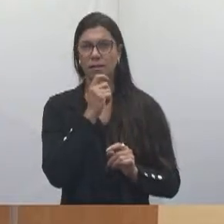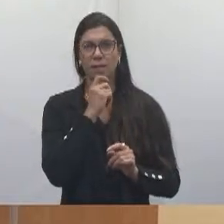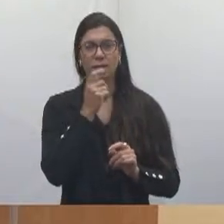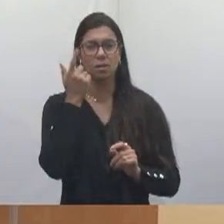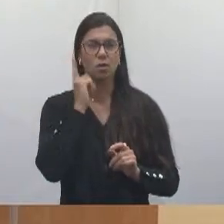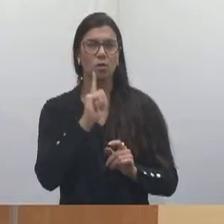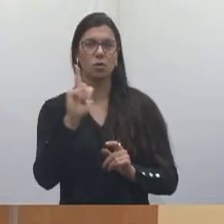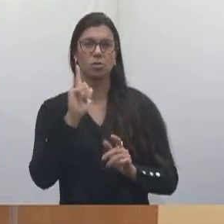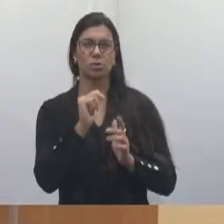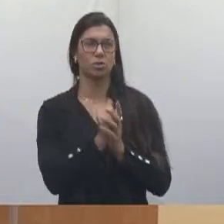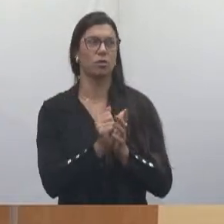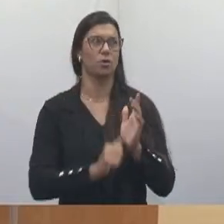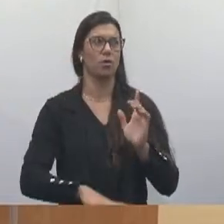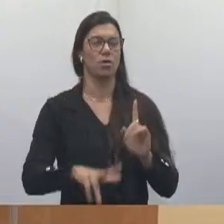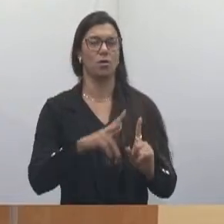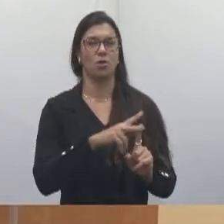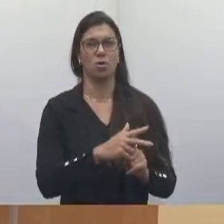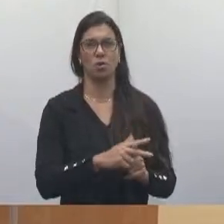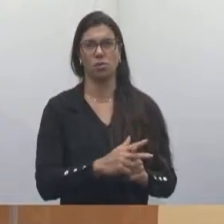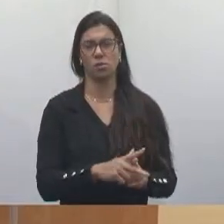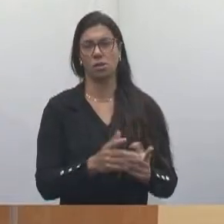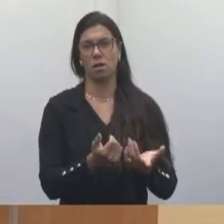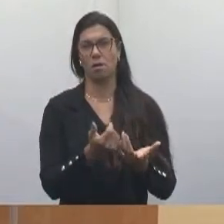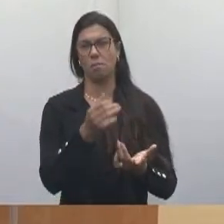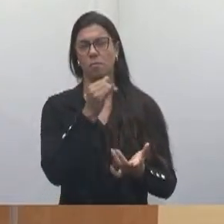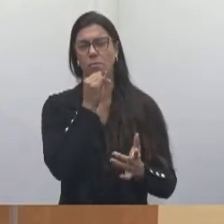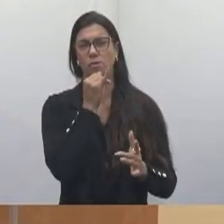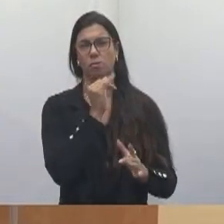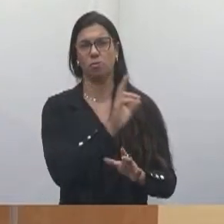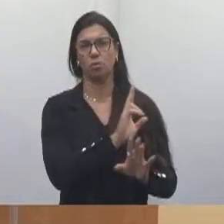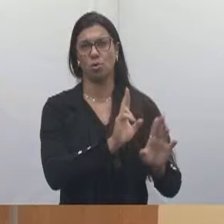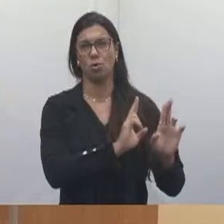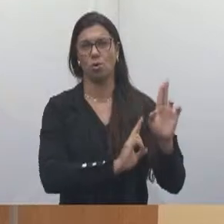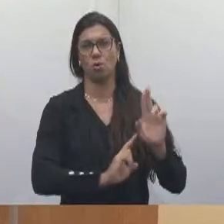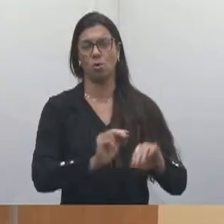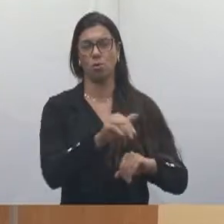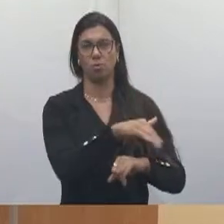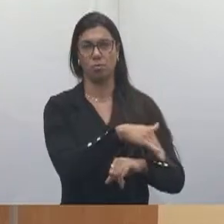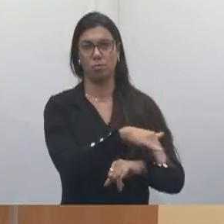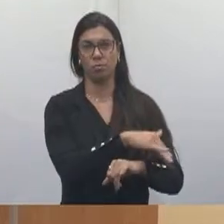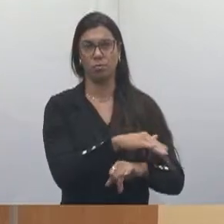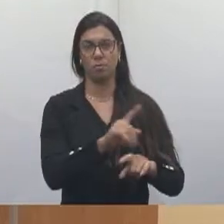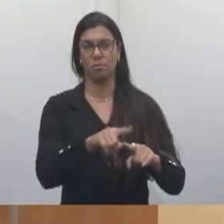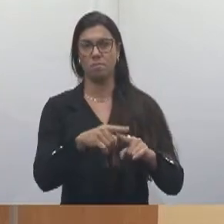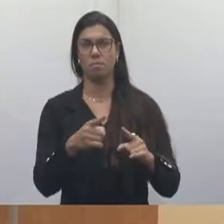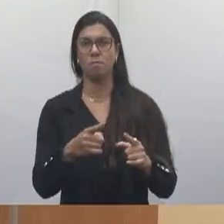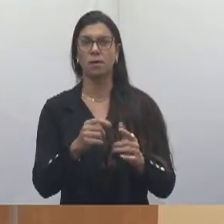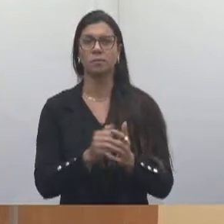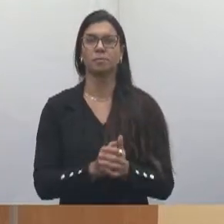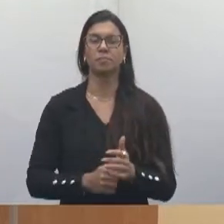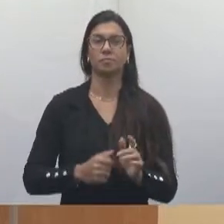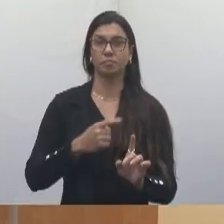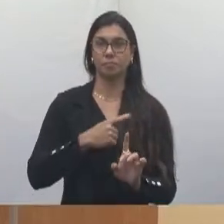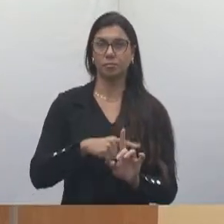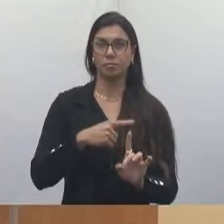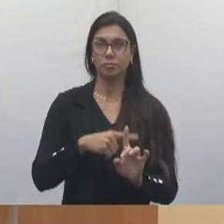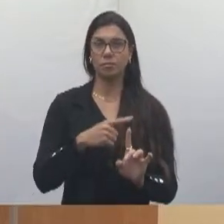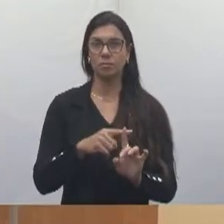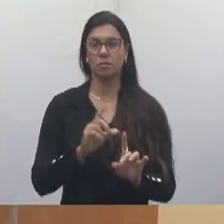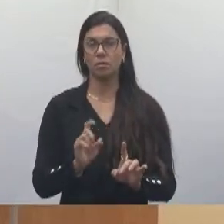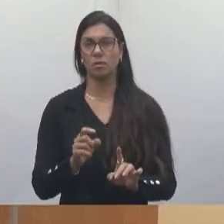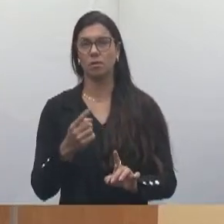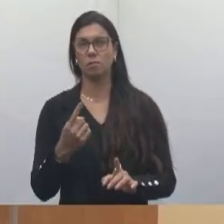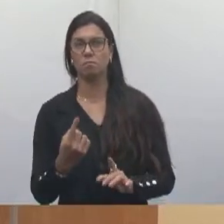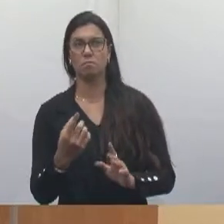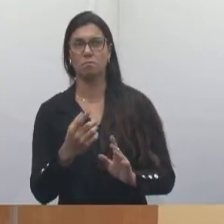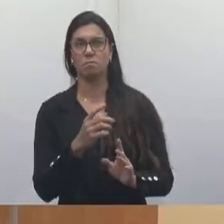dizer claro para essas pessoas, em 2016 para cá, mais de 1.100 títulos entregues na mão de cada morador e